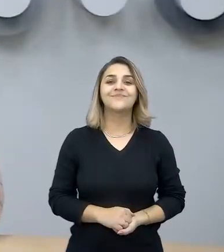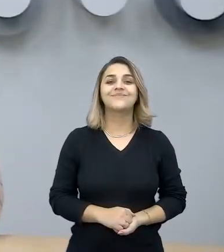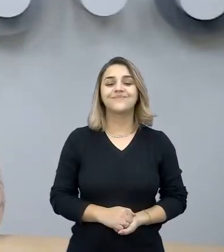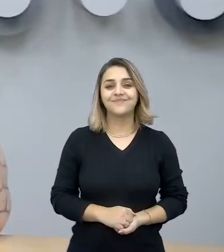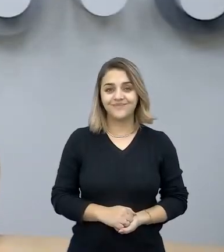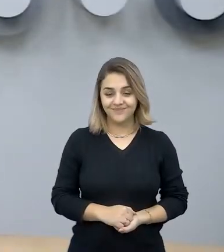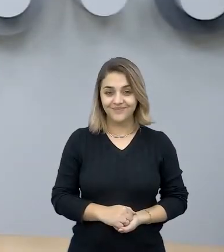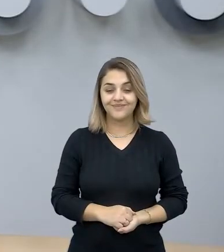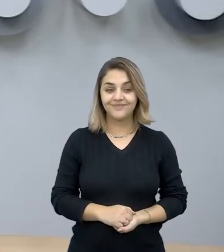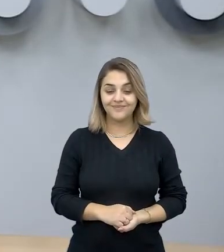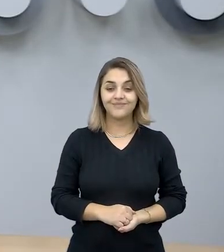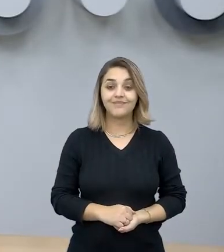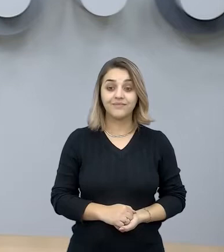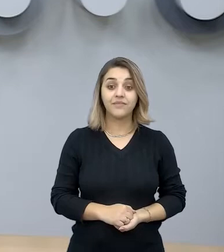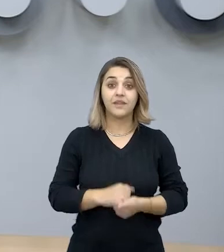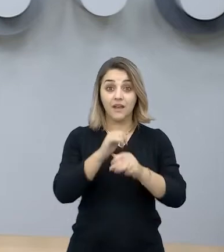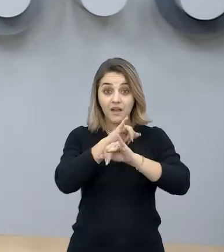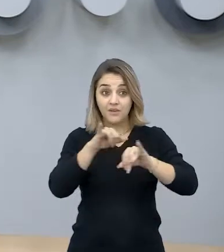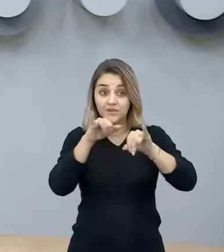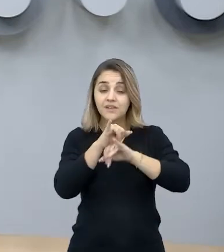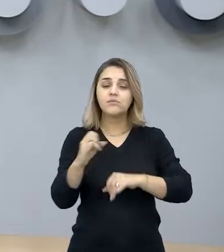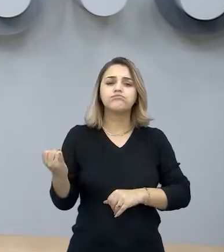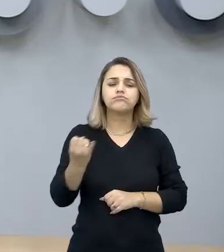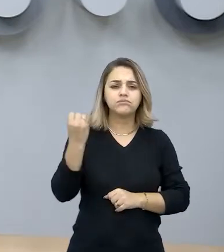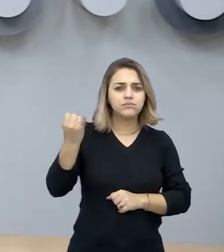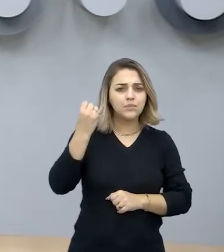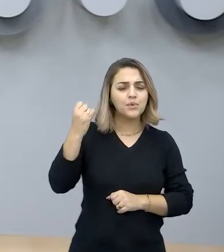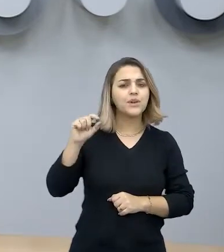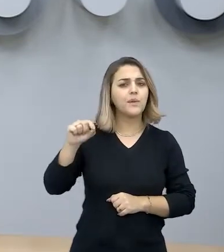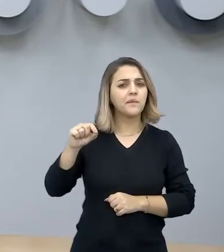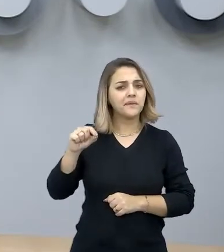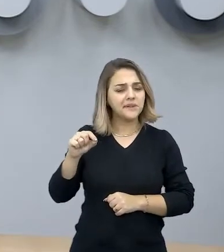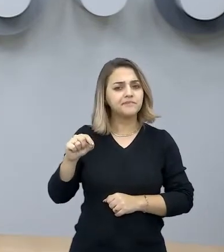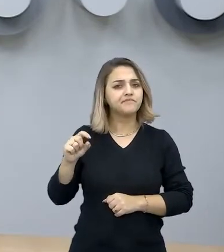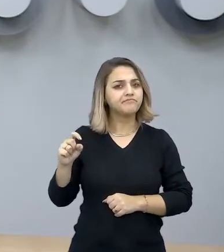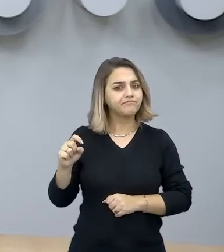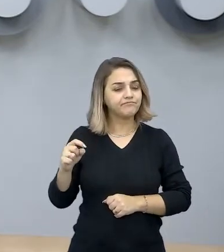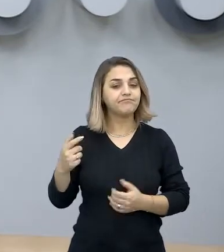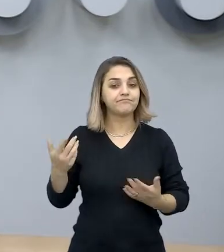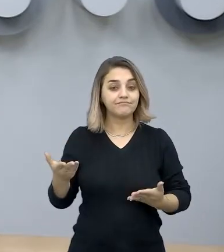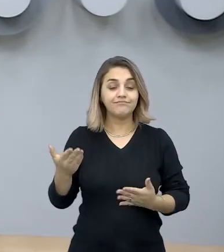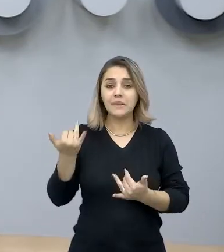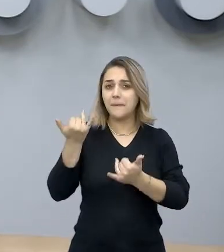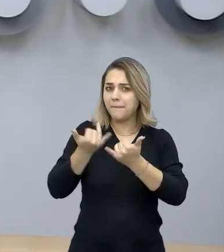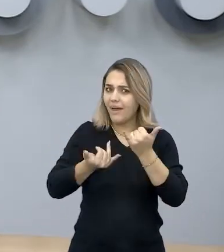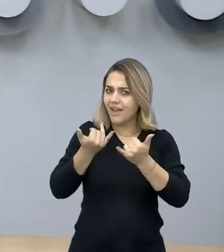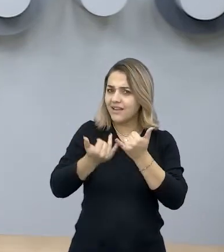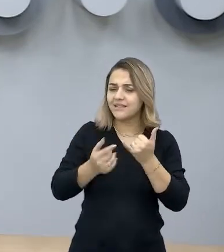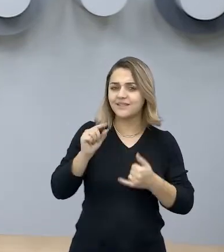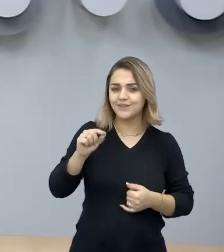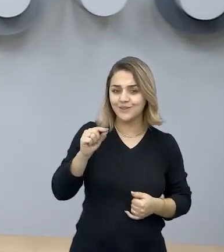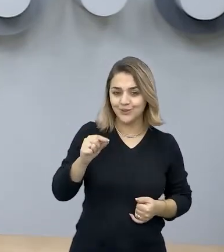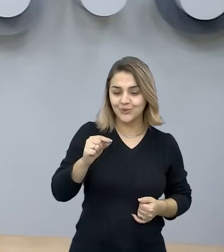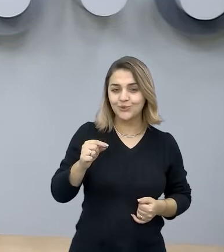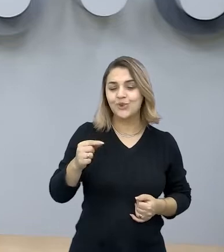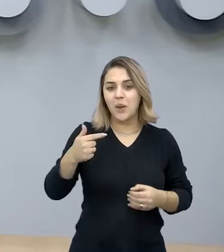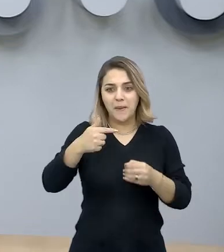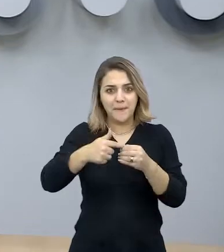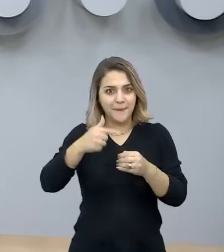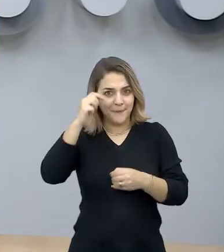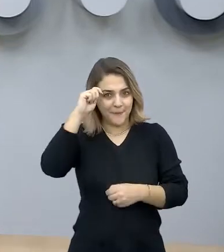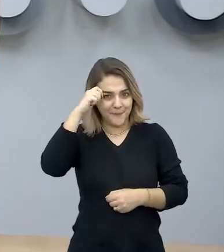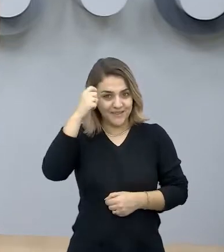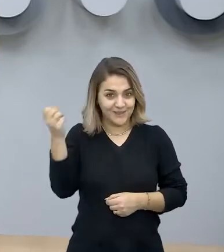Bom, afirmar que a importância de uma determinada coisa é tão grande que ela se parece assim com o novo